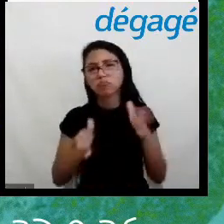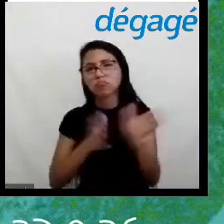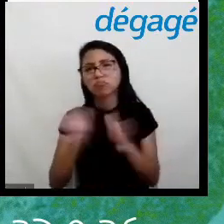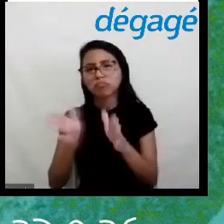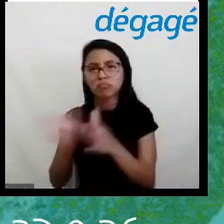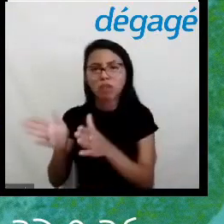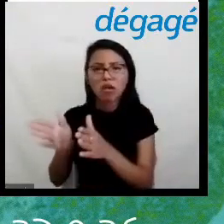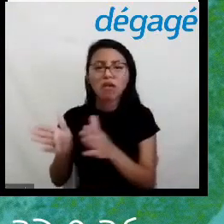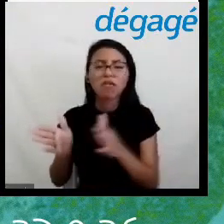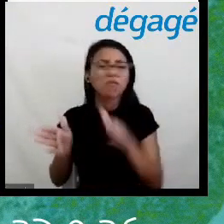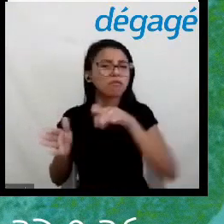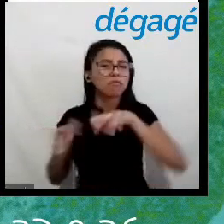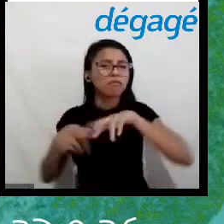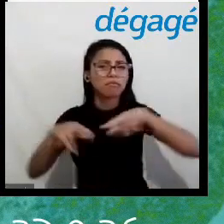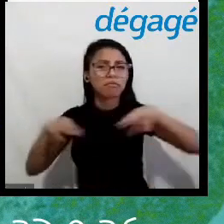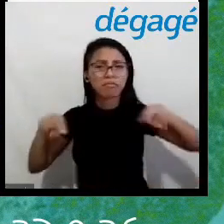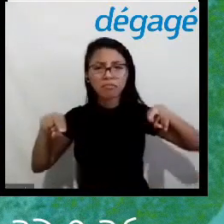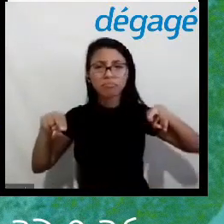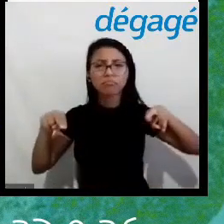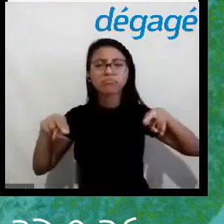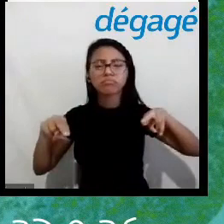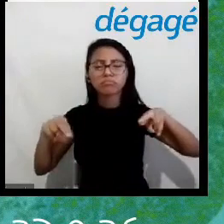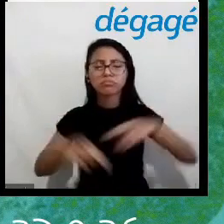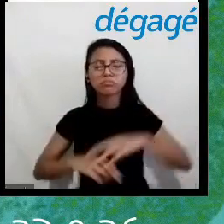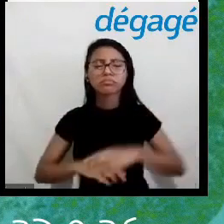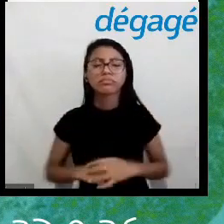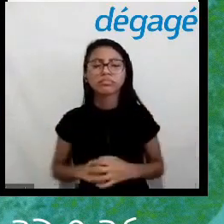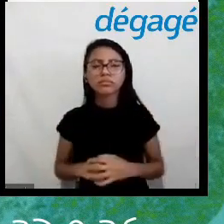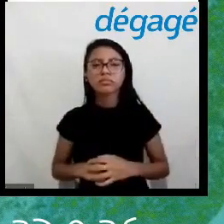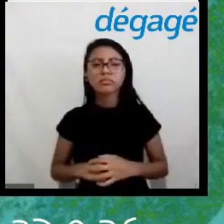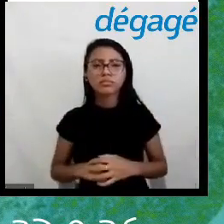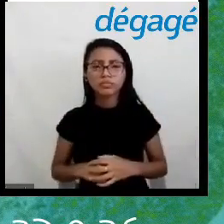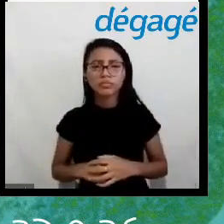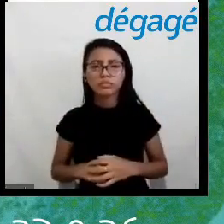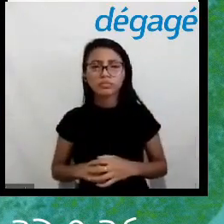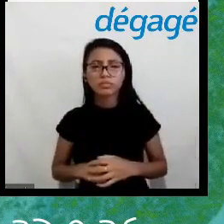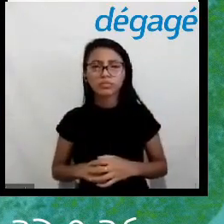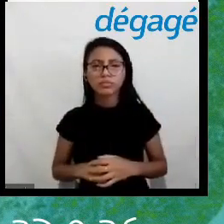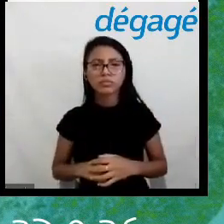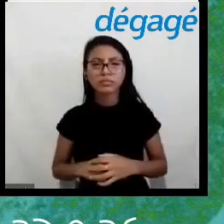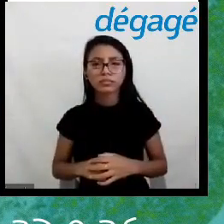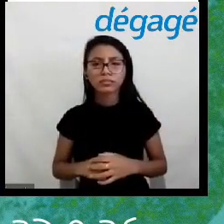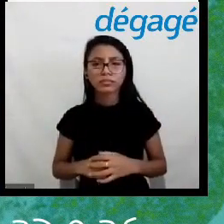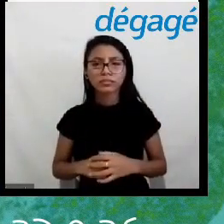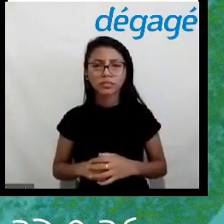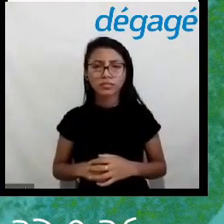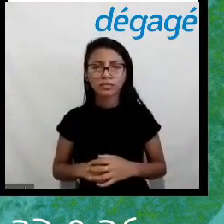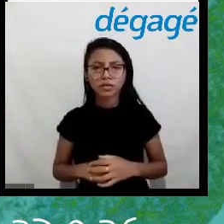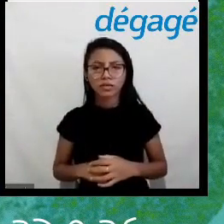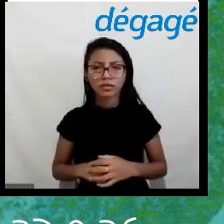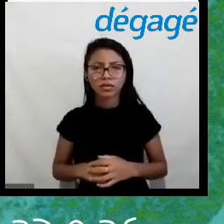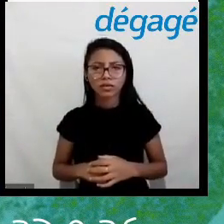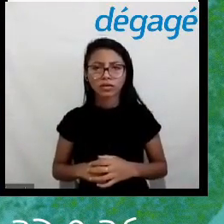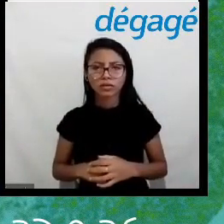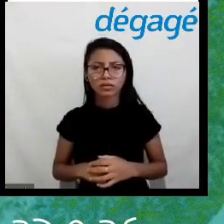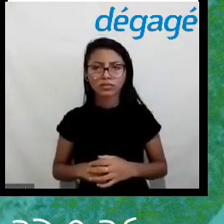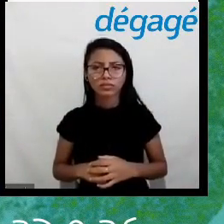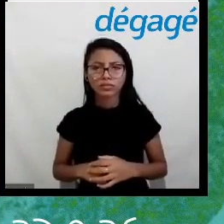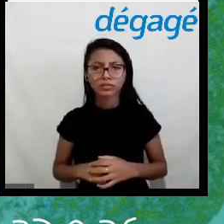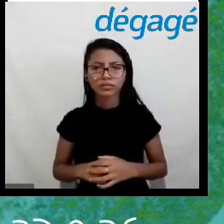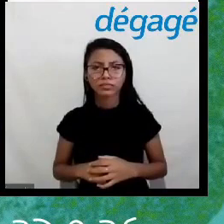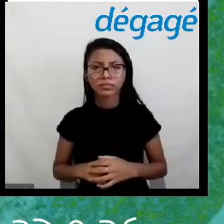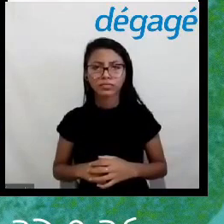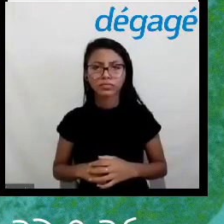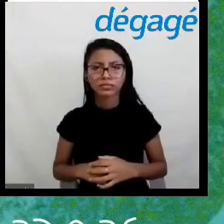contas. Por exemplo, o psicólogo desse o seu, naquele momento musical, o psicólogo pudesse também dar o